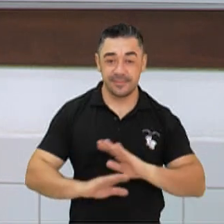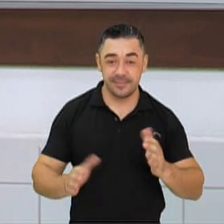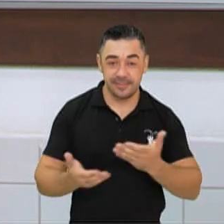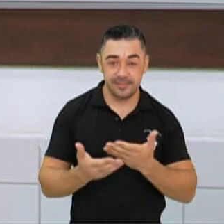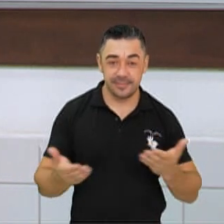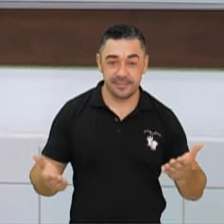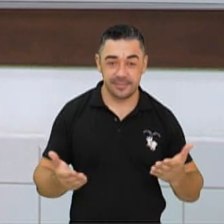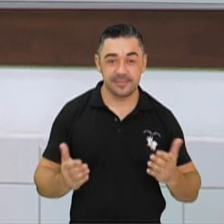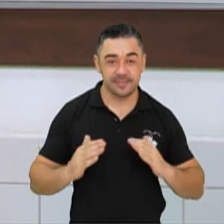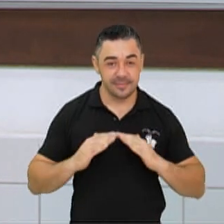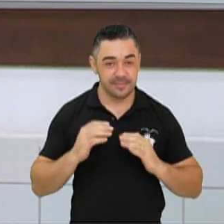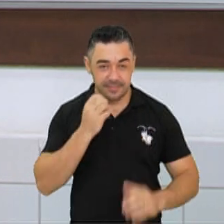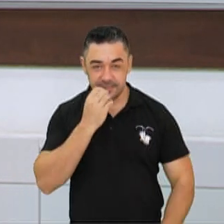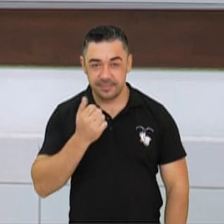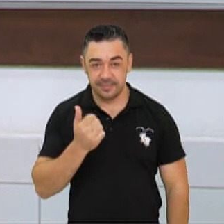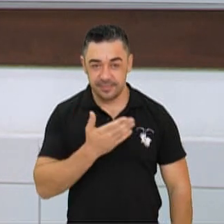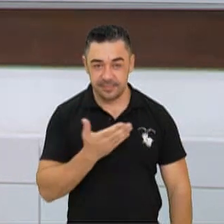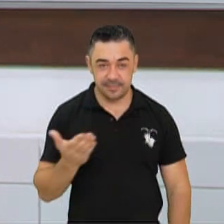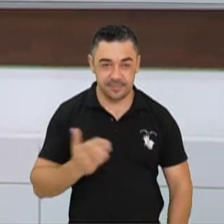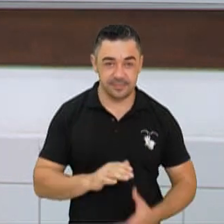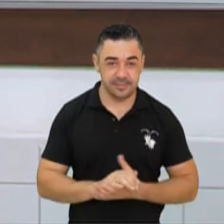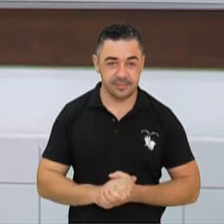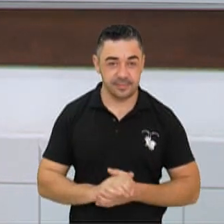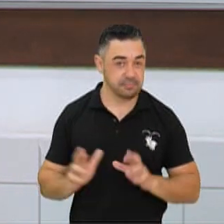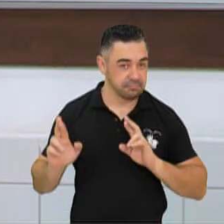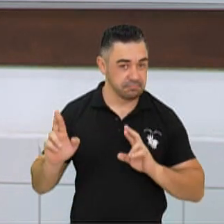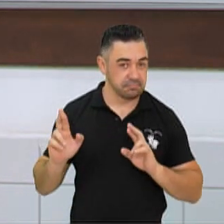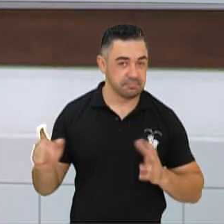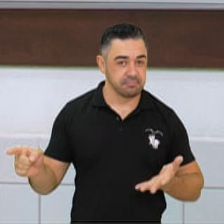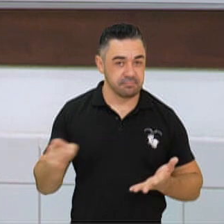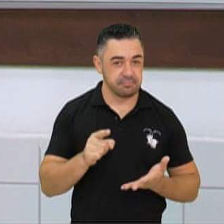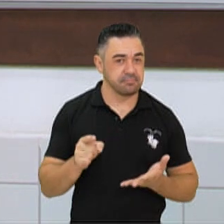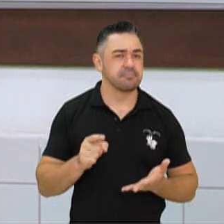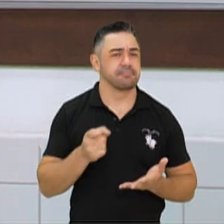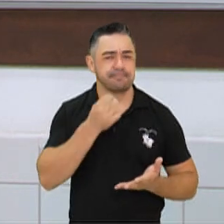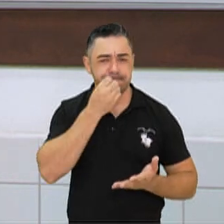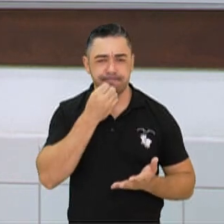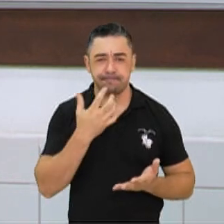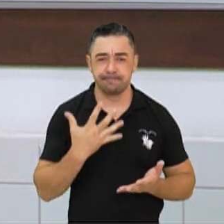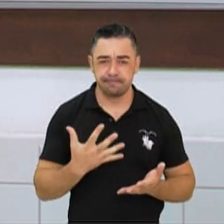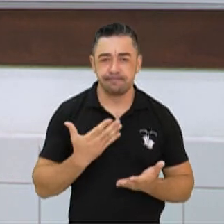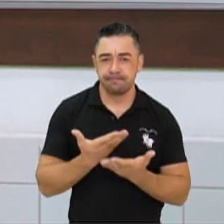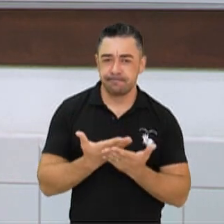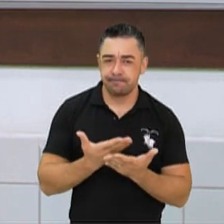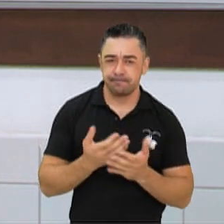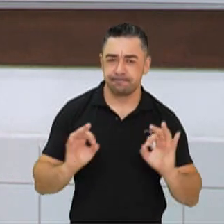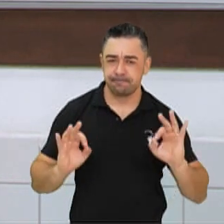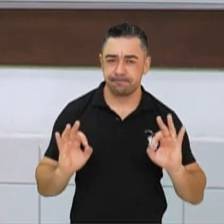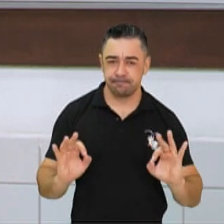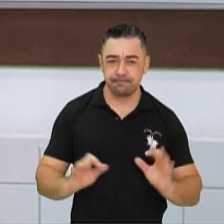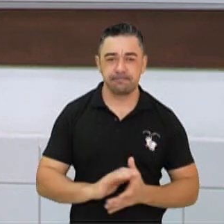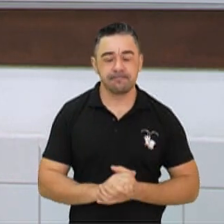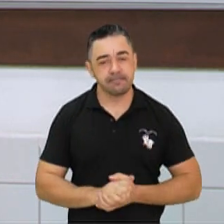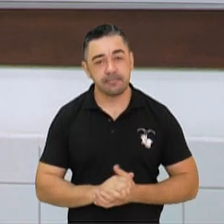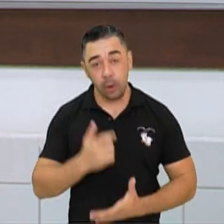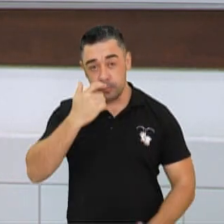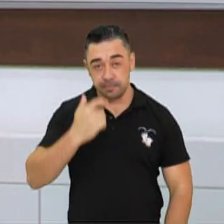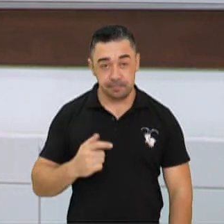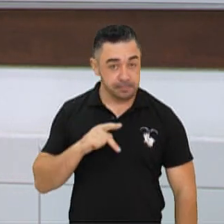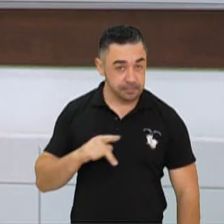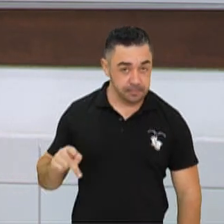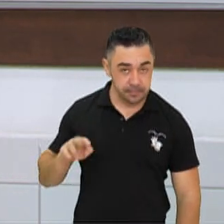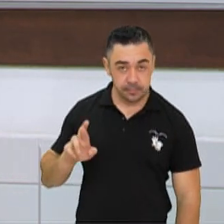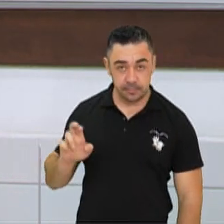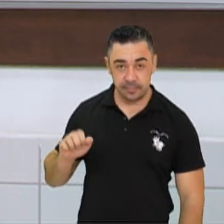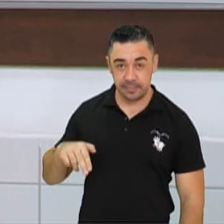pessoal aí de casa, tudo bem com vocês? Espero que estejam todos muito bem, estudando bastante. Eu sou a professora